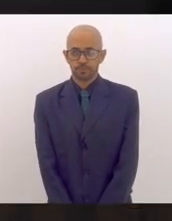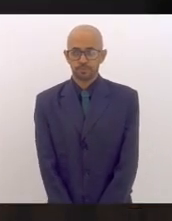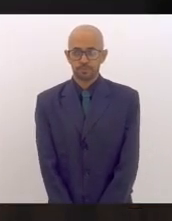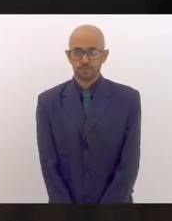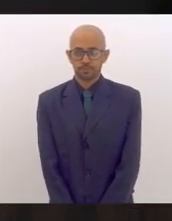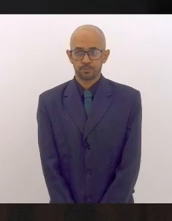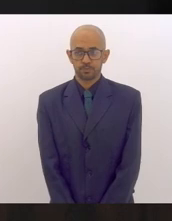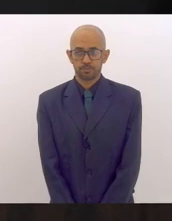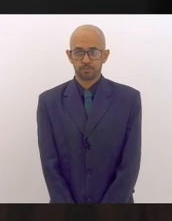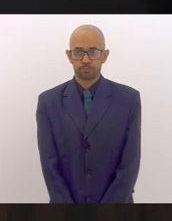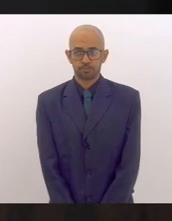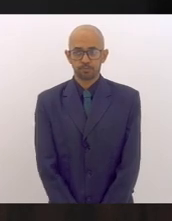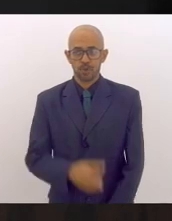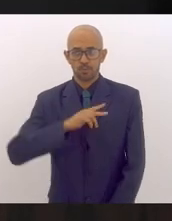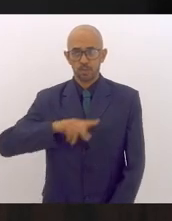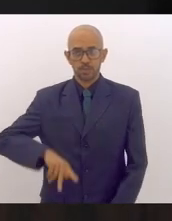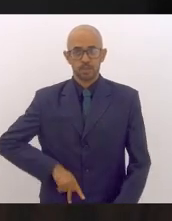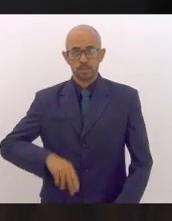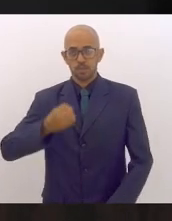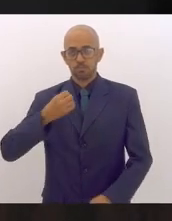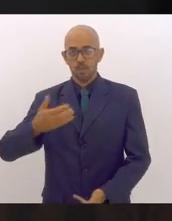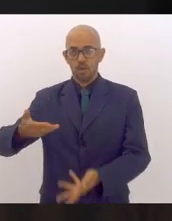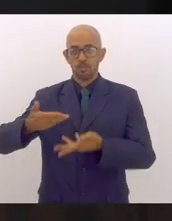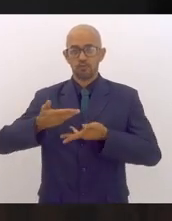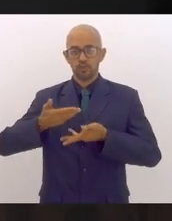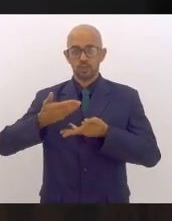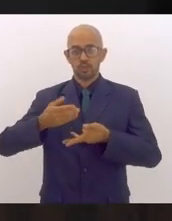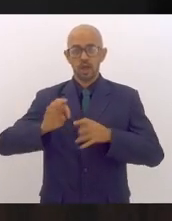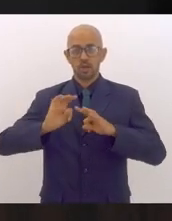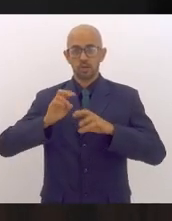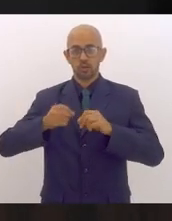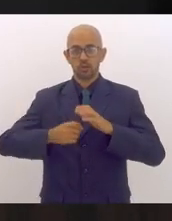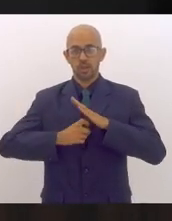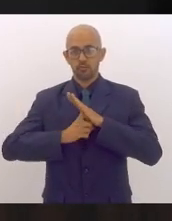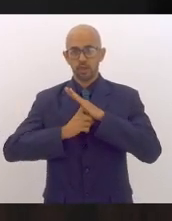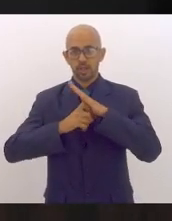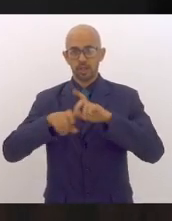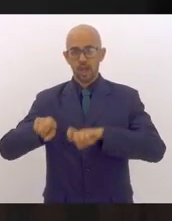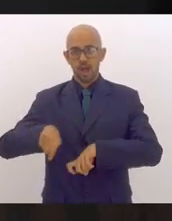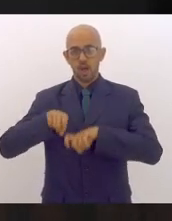Presidência, dá boas-vindas, pessoal da Feira da Roça, do Movimento